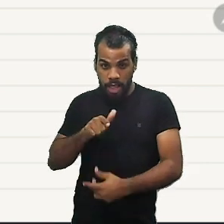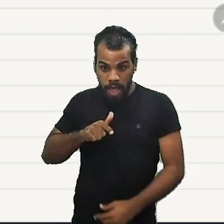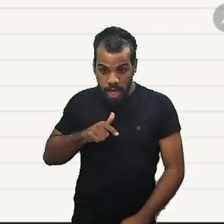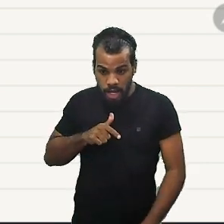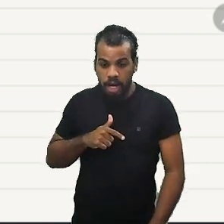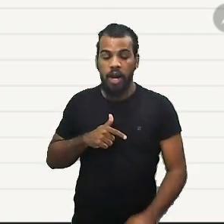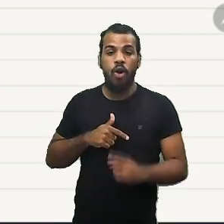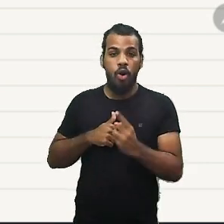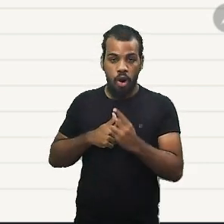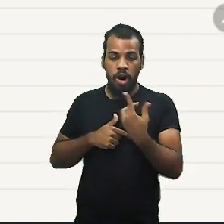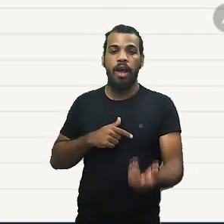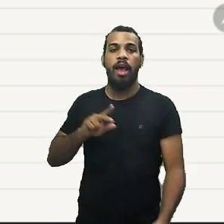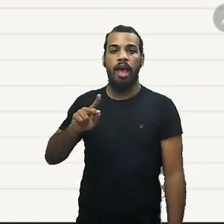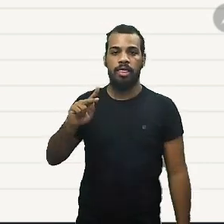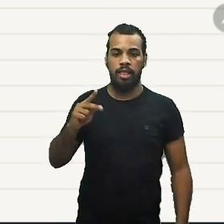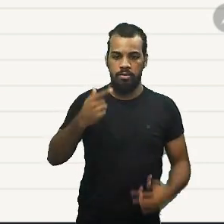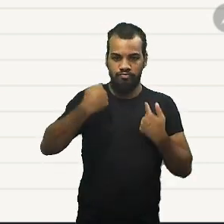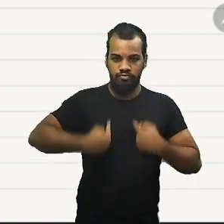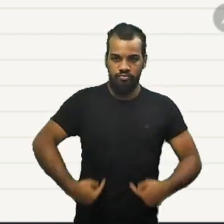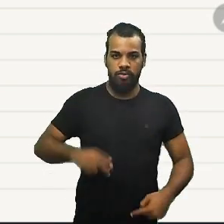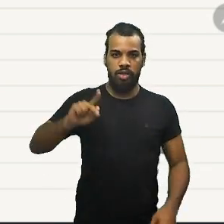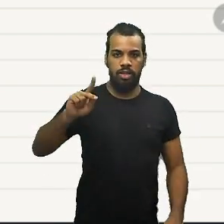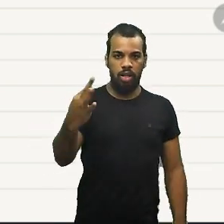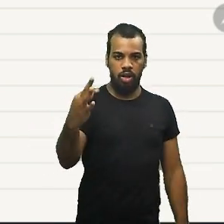vivo heterótrofo.